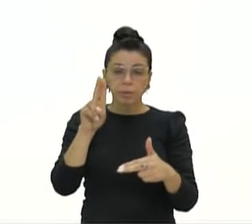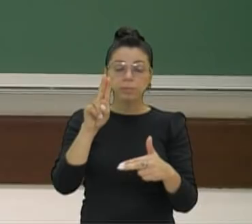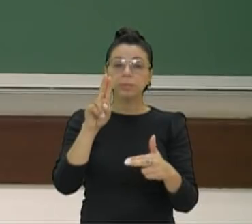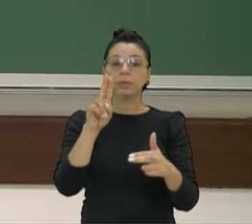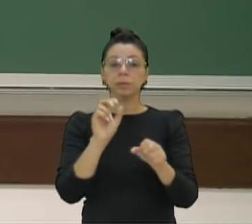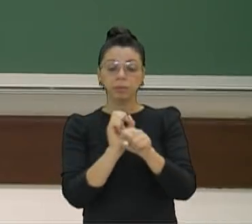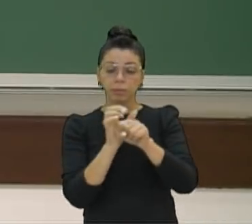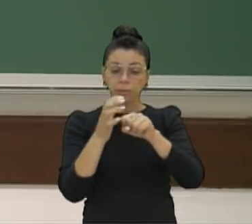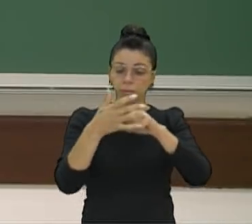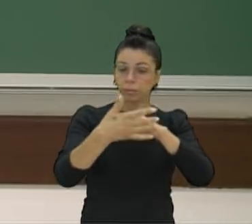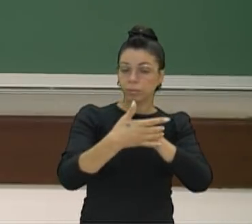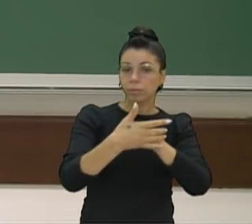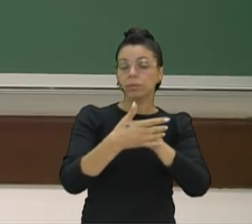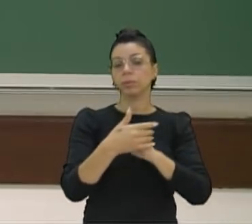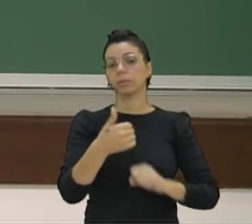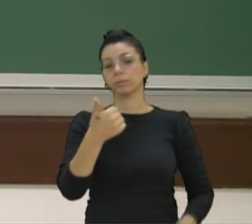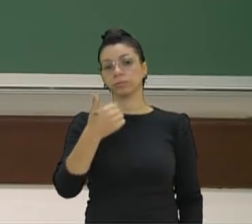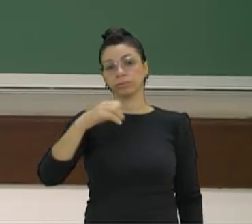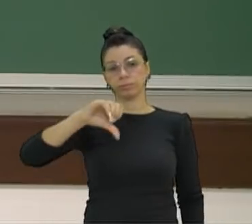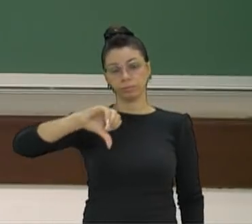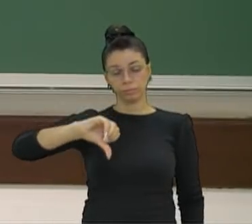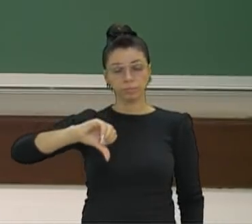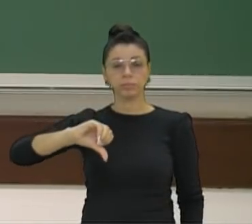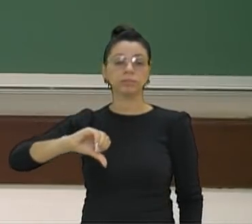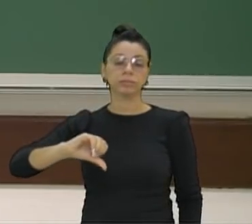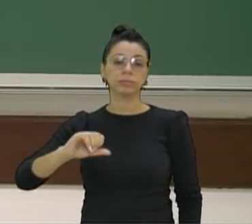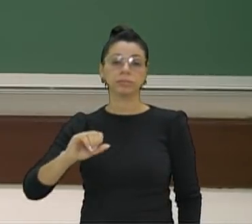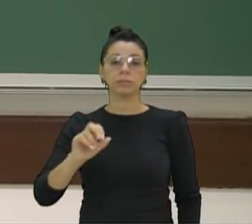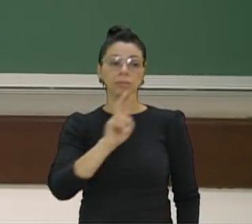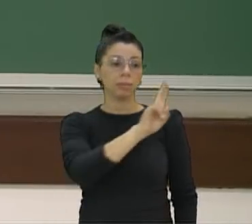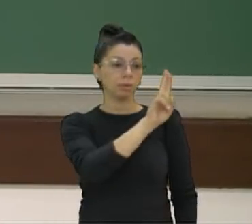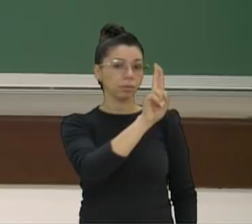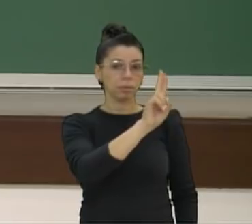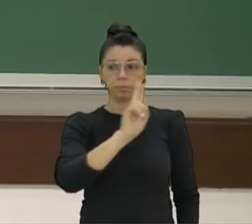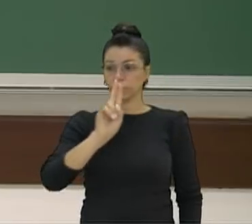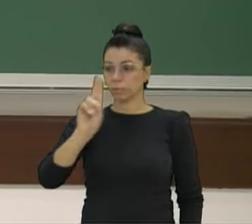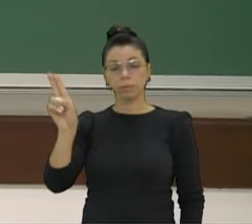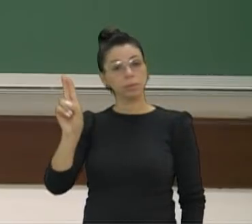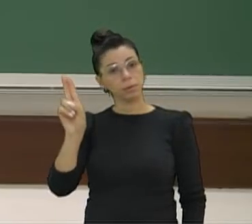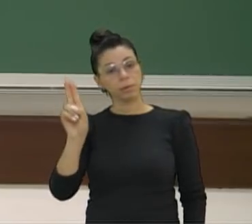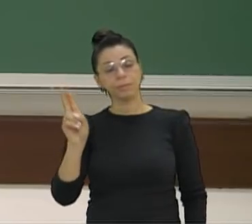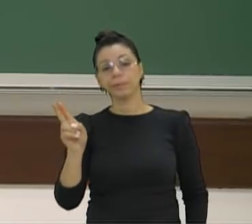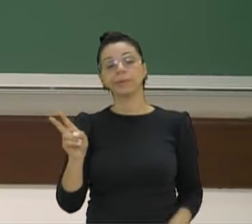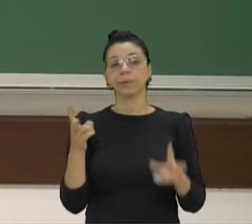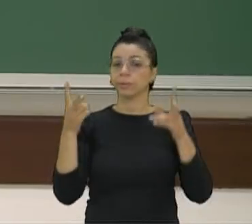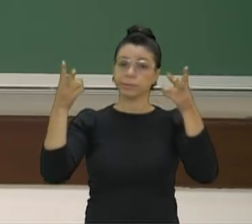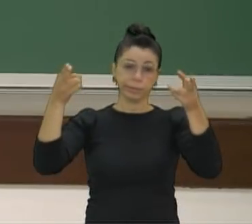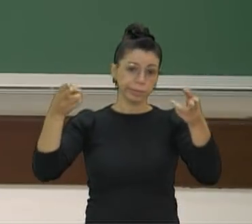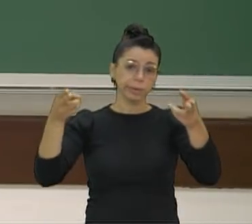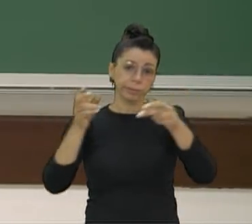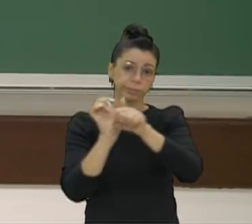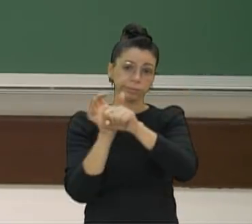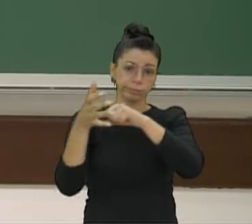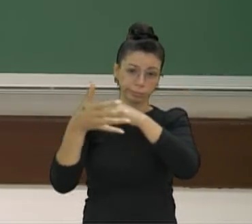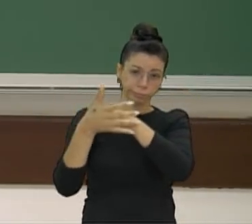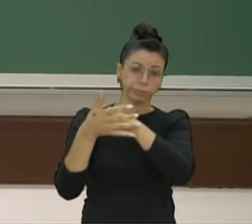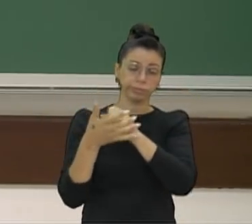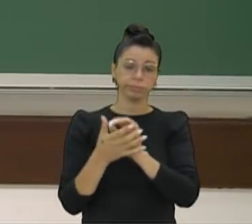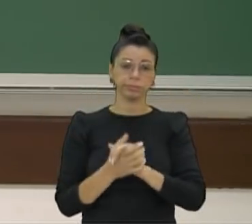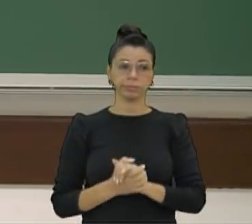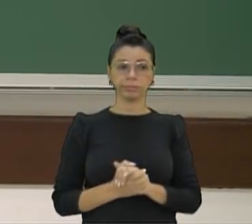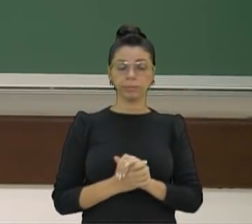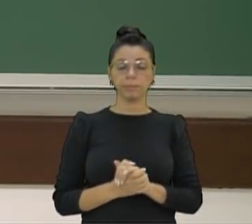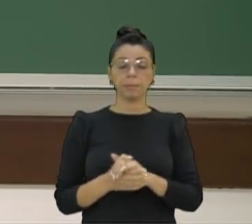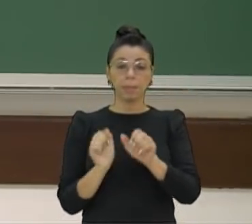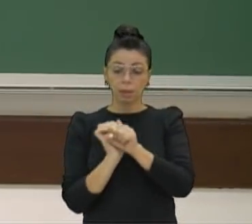falar coronavírus, falar Covid-19, na realidade, né, são nomes aí populares para este vírus.